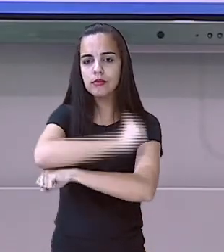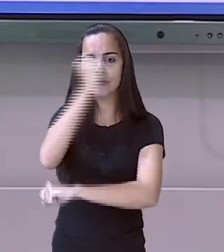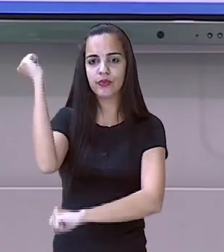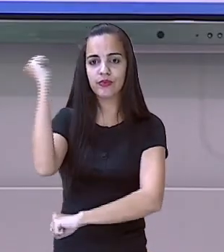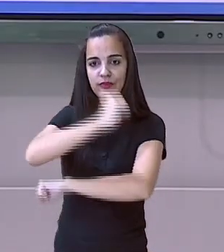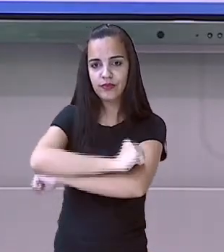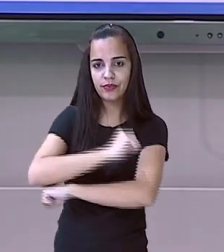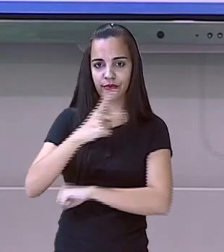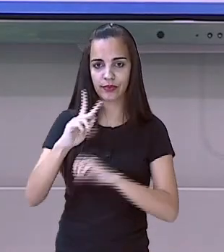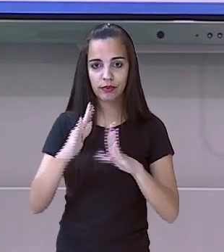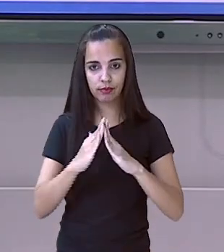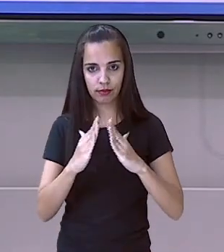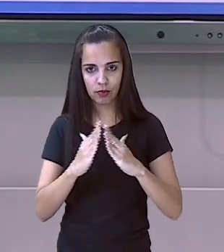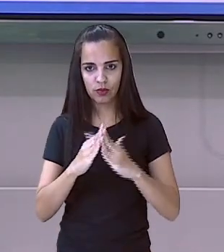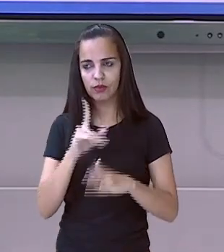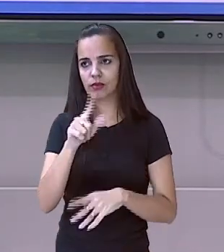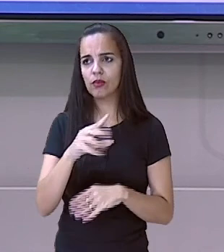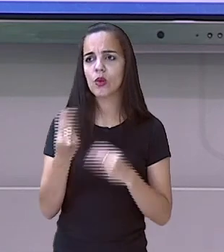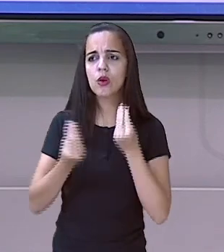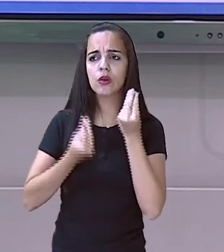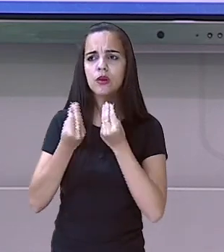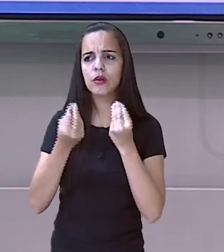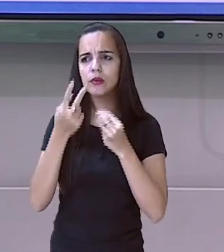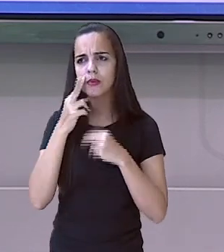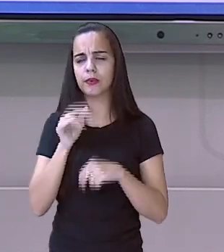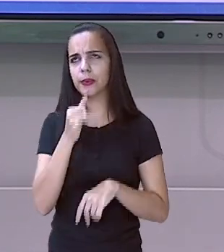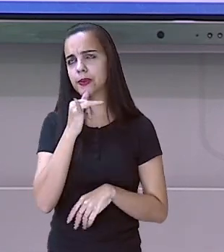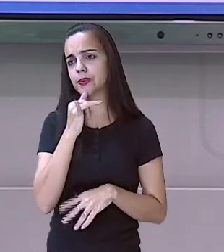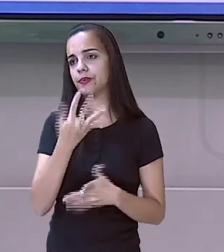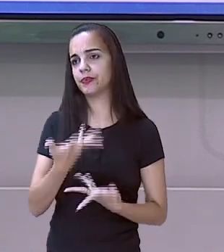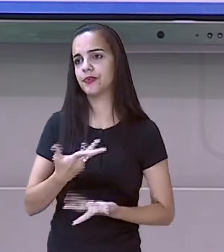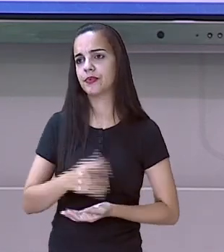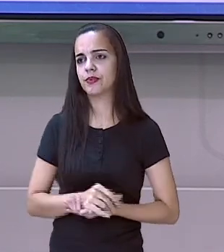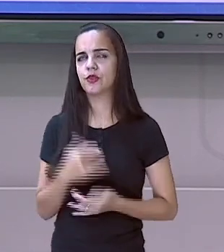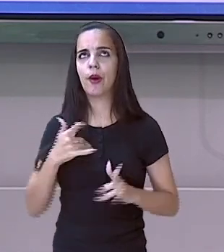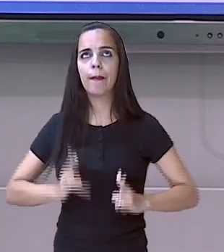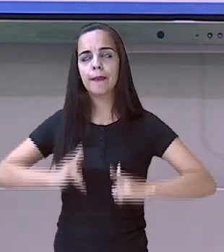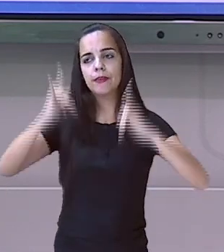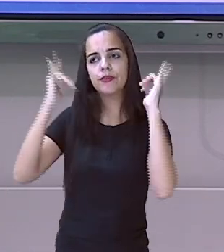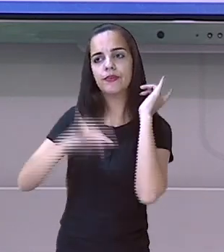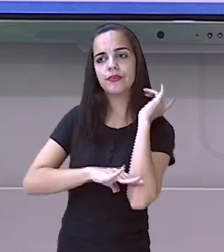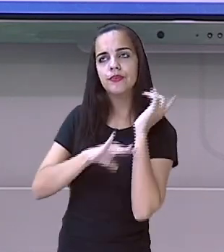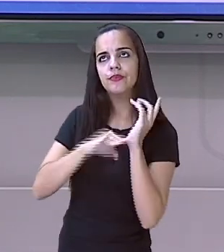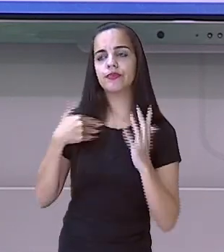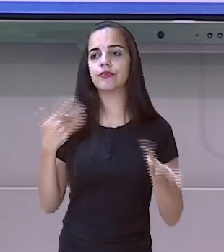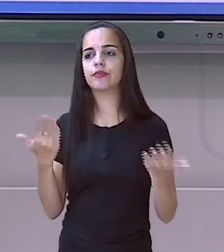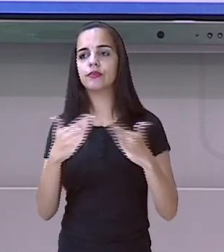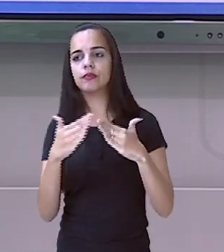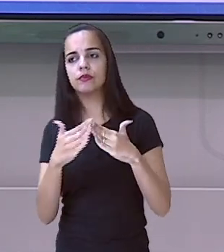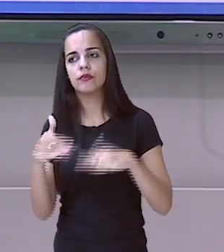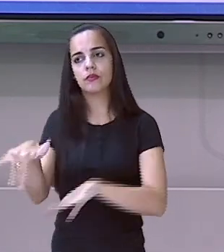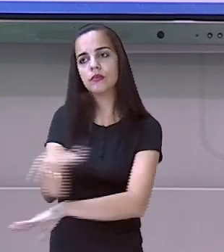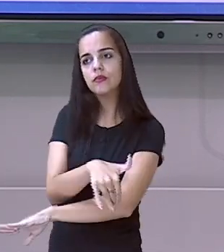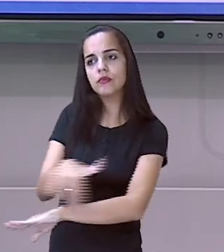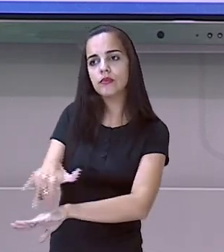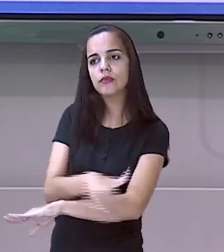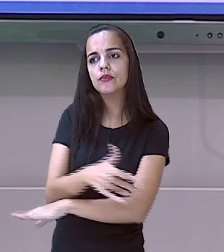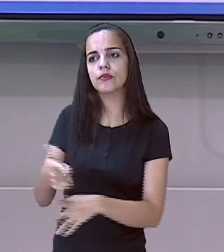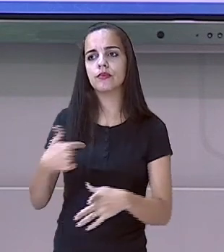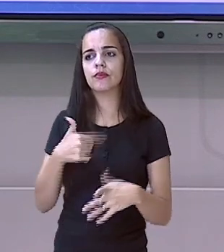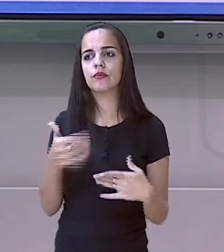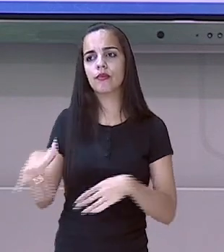que você está vendo. Eu quero algumas características, por exemplo, prédio, casa, rua. Eu estou